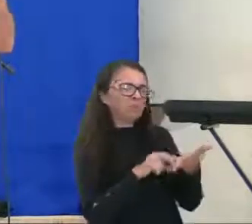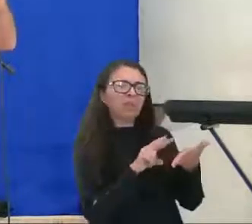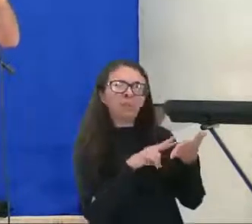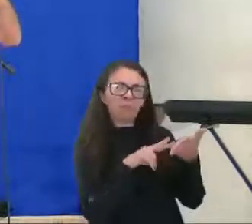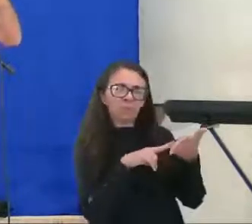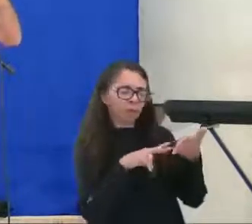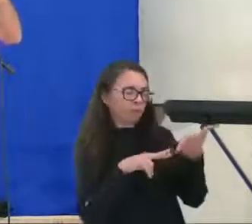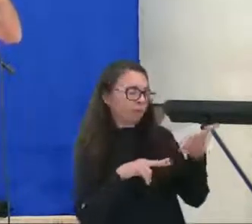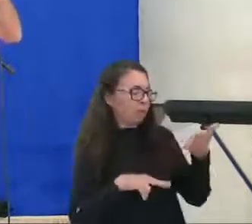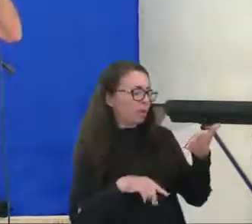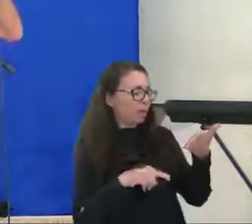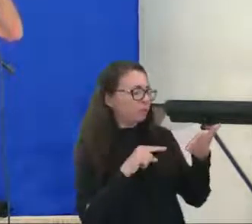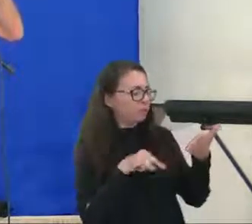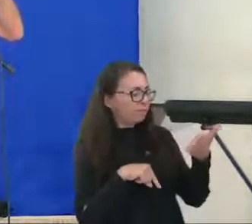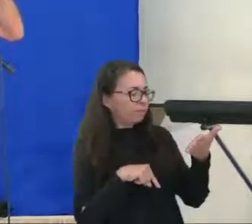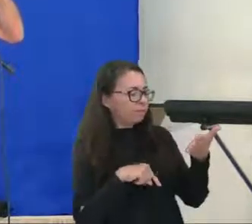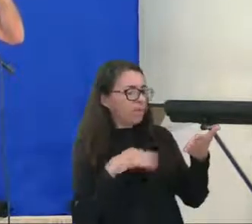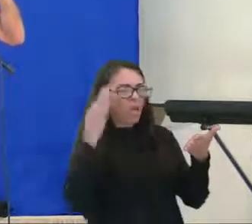faz, não